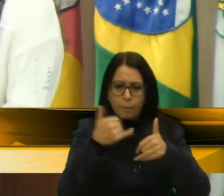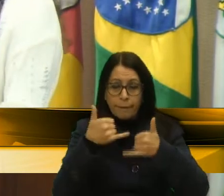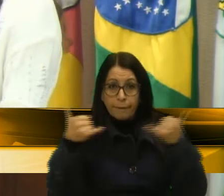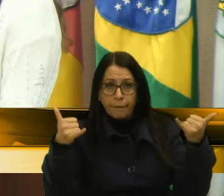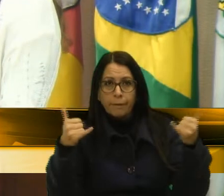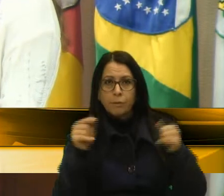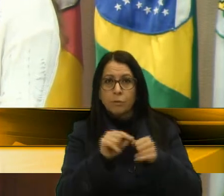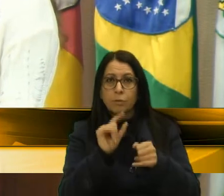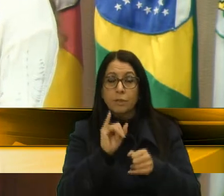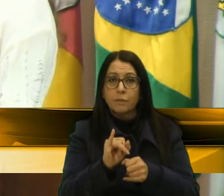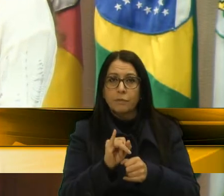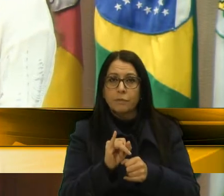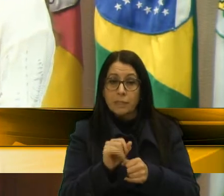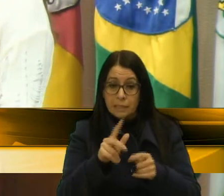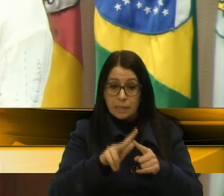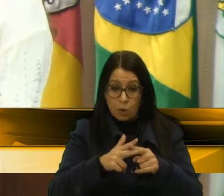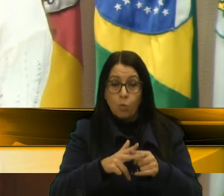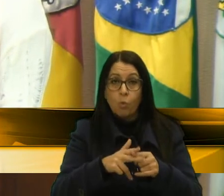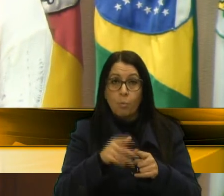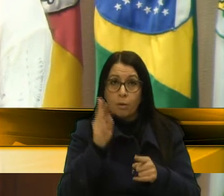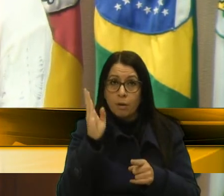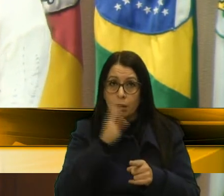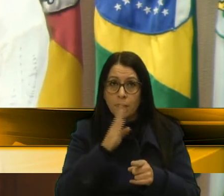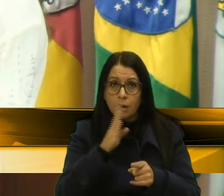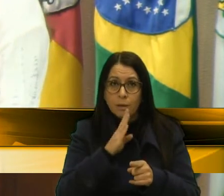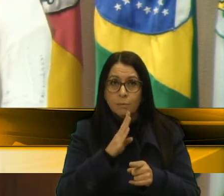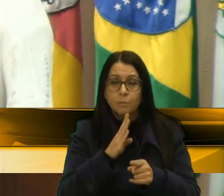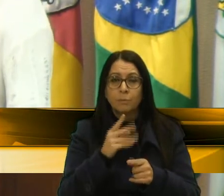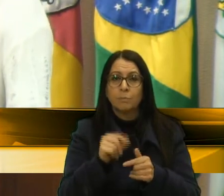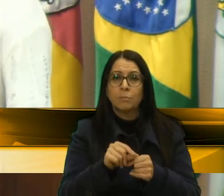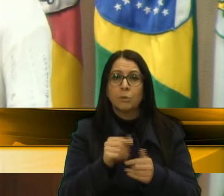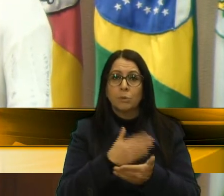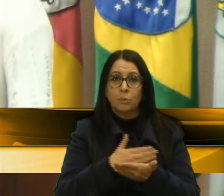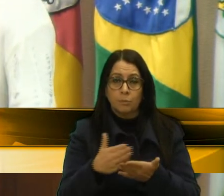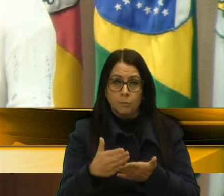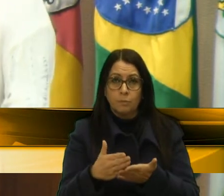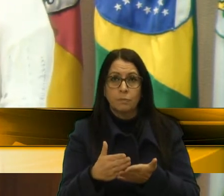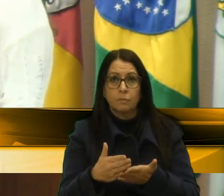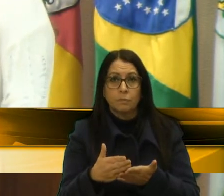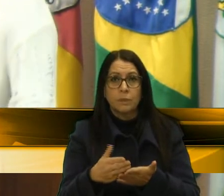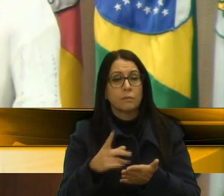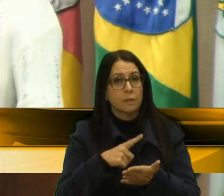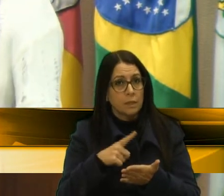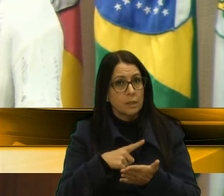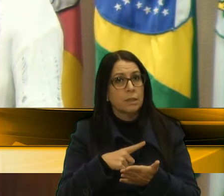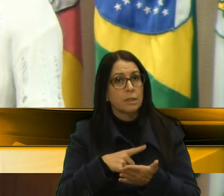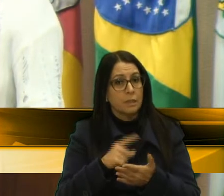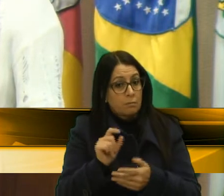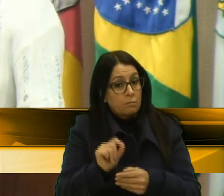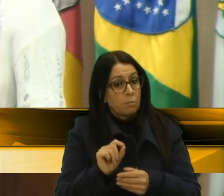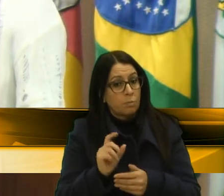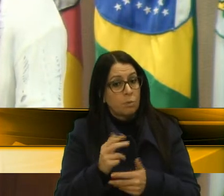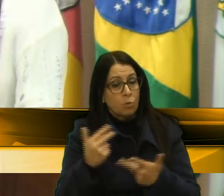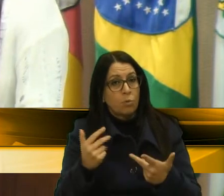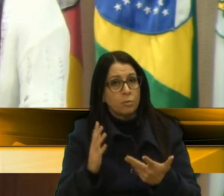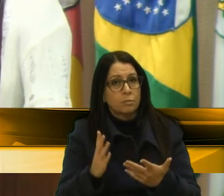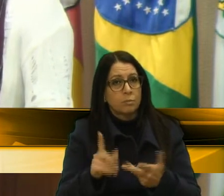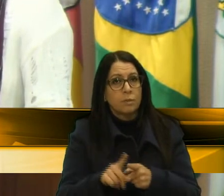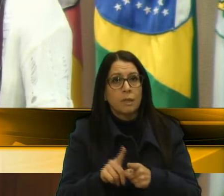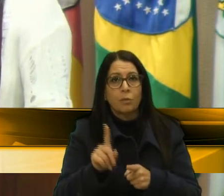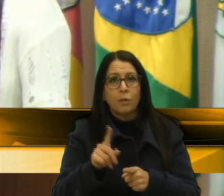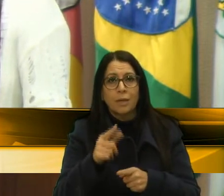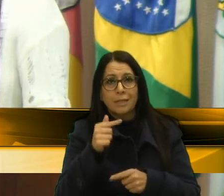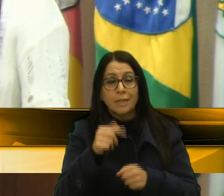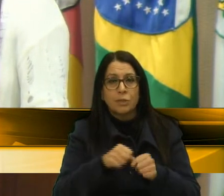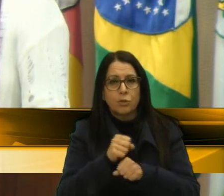se você corrige isso logo no início, você tem uma situação. Agora,